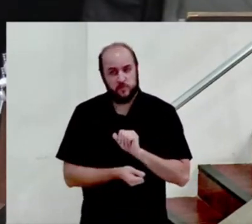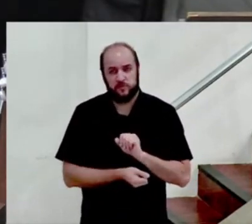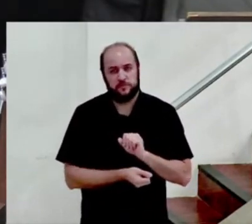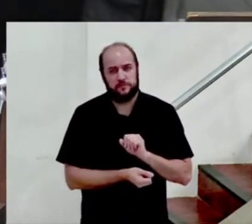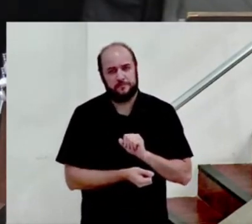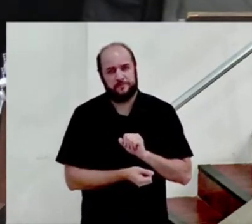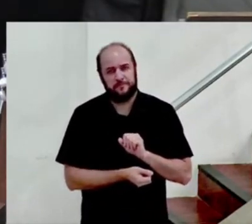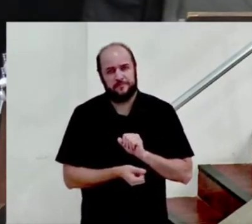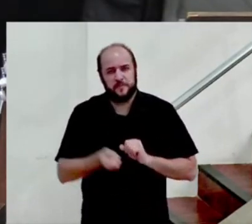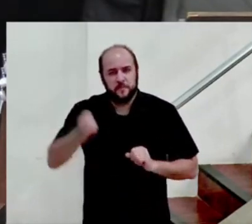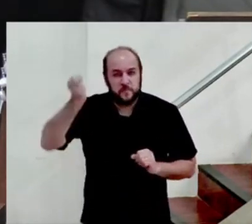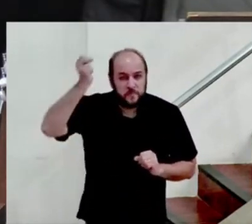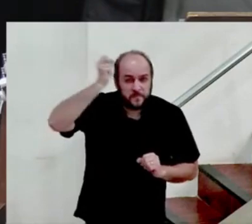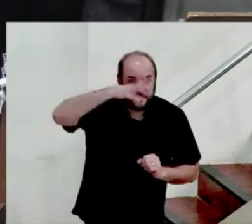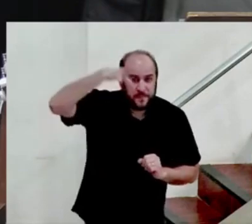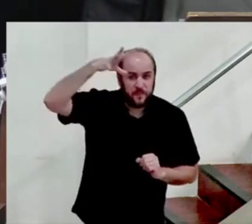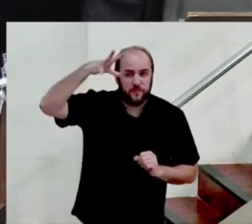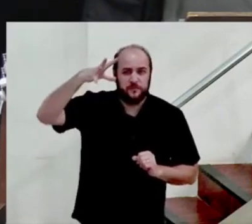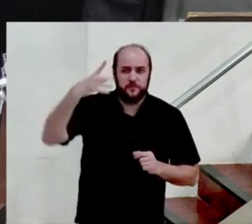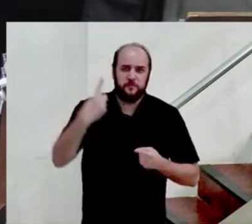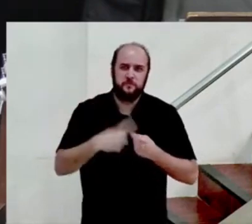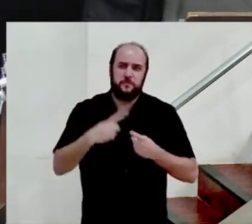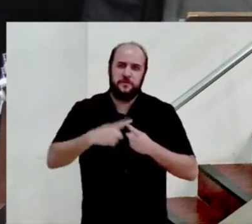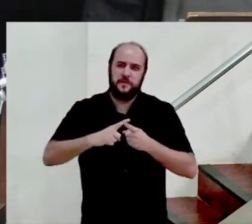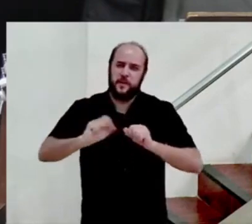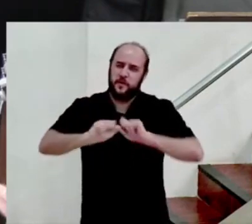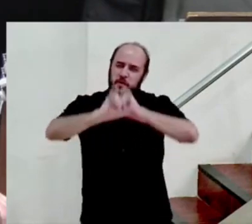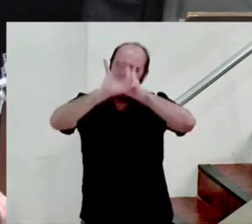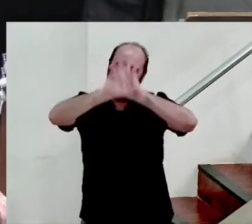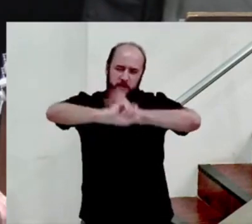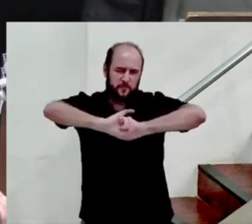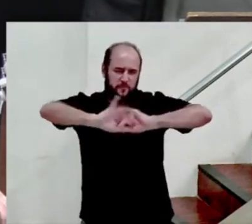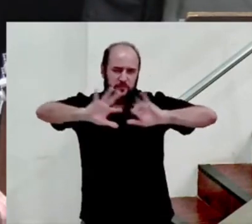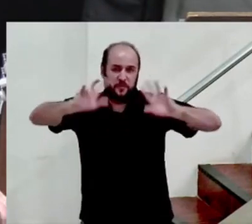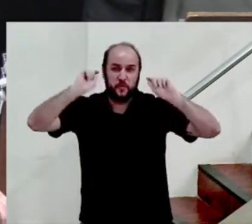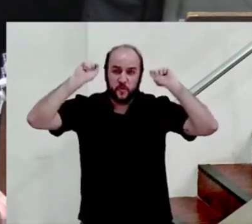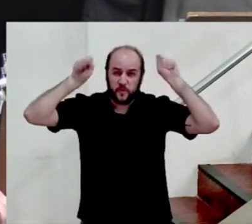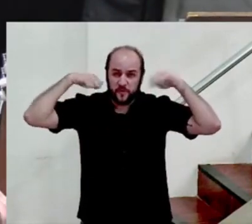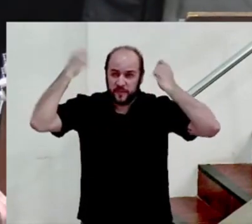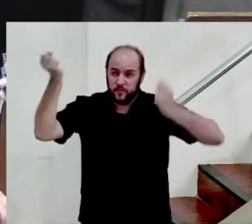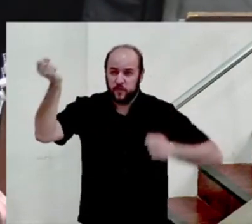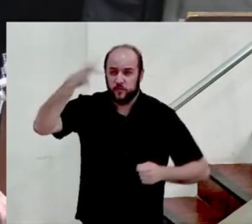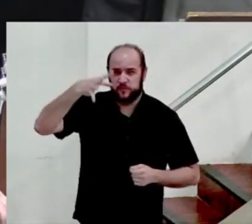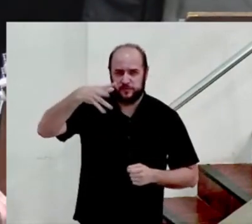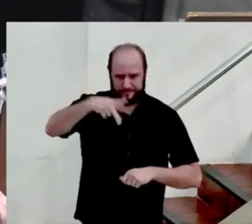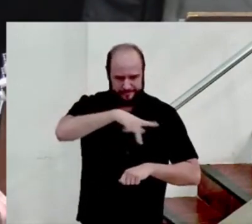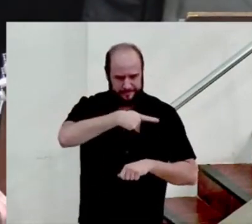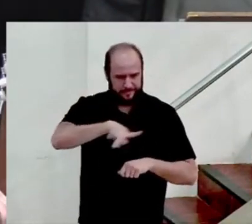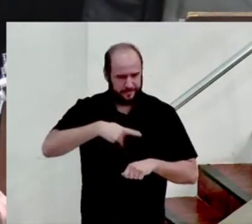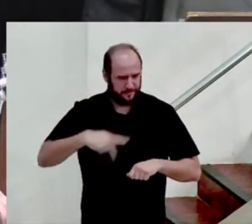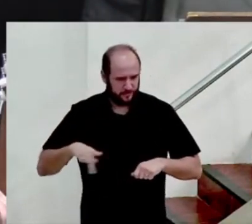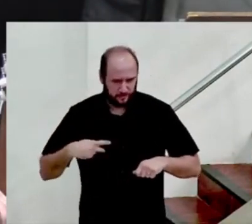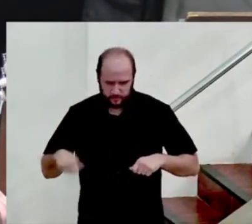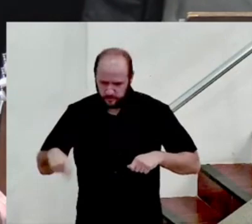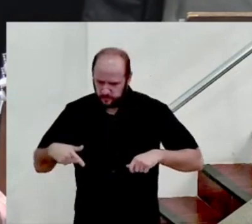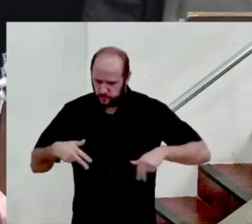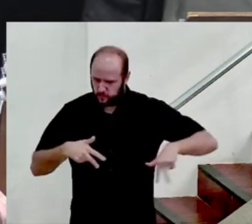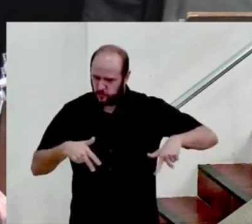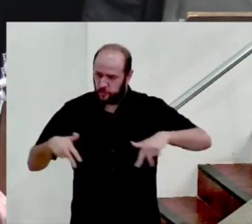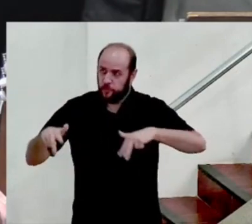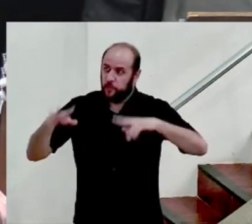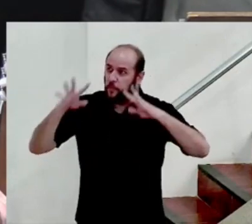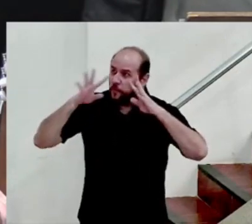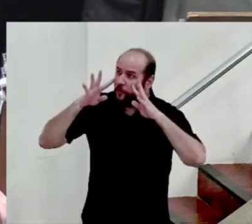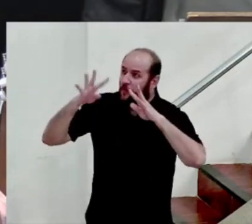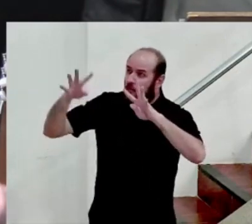a claridade, pois a glória de Deus a iluminou e o Cordeiro é a sua lâmpada. As nações andarão mediante a sua luz, e os